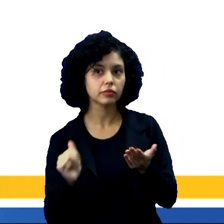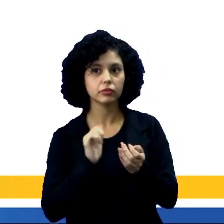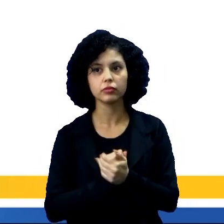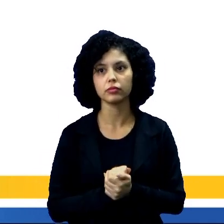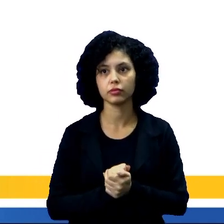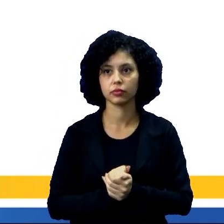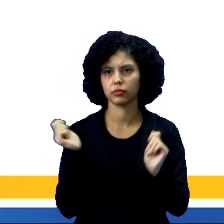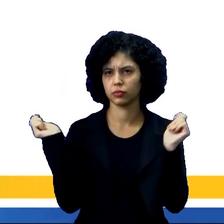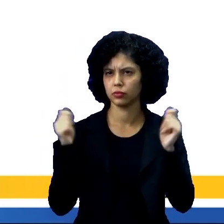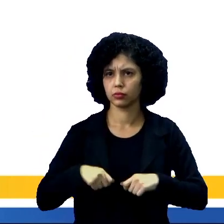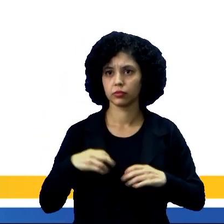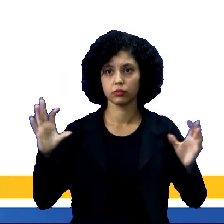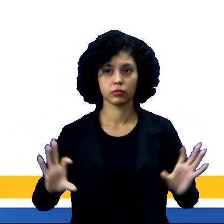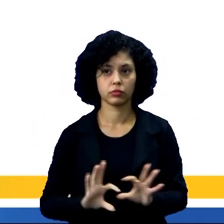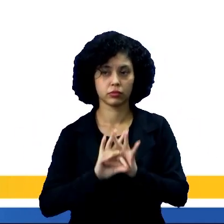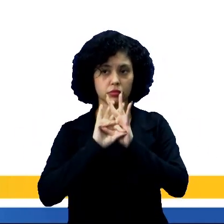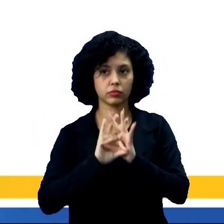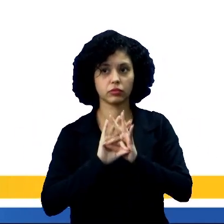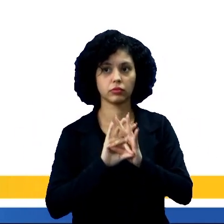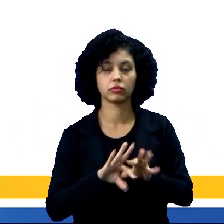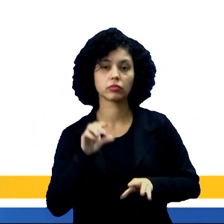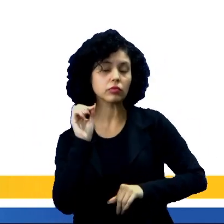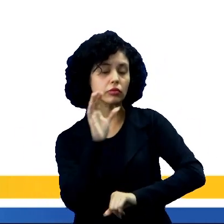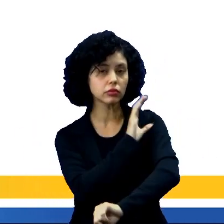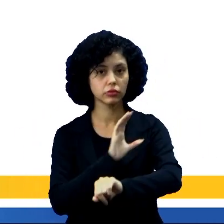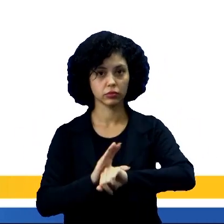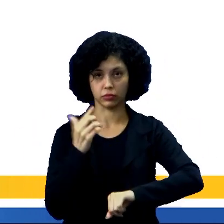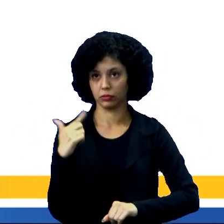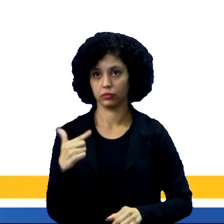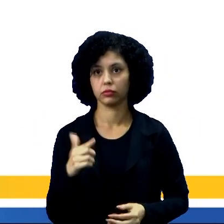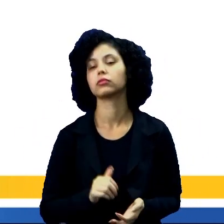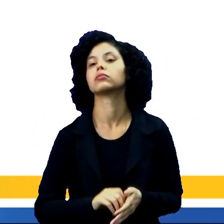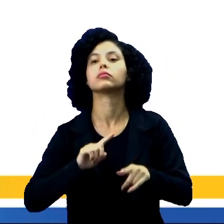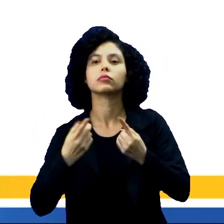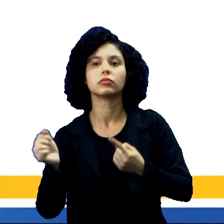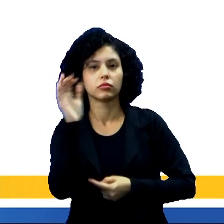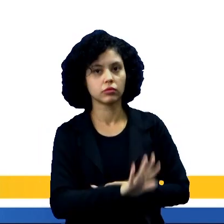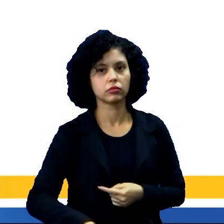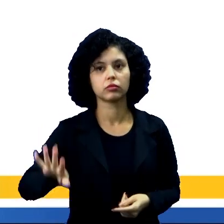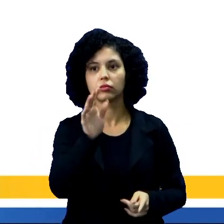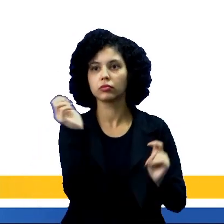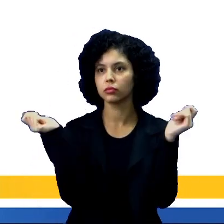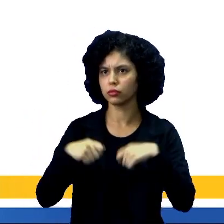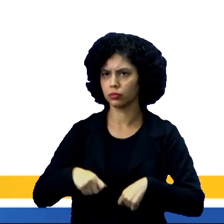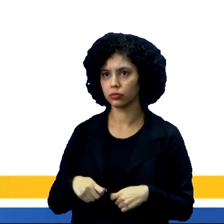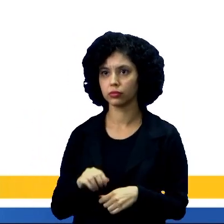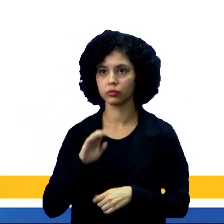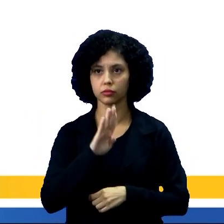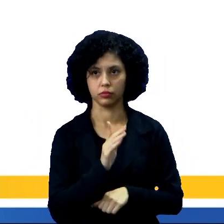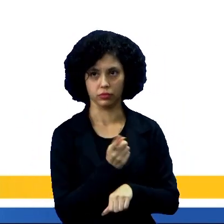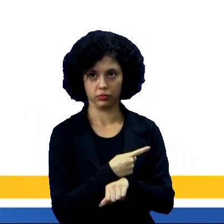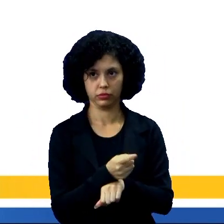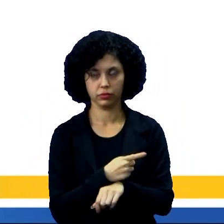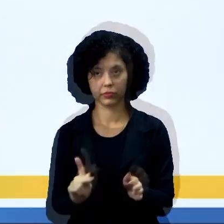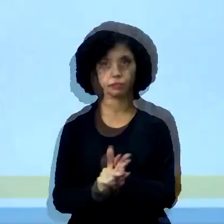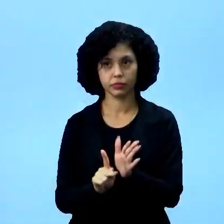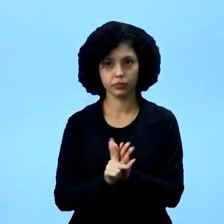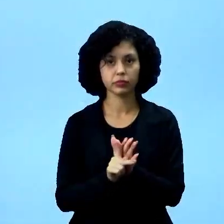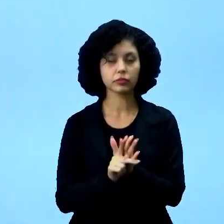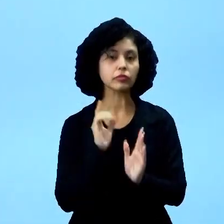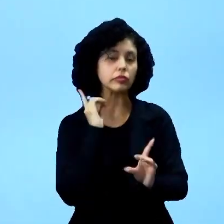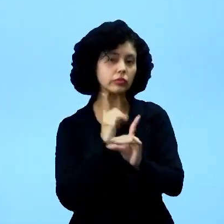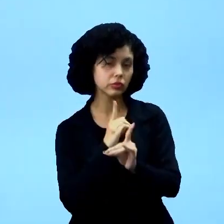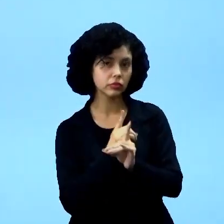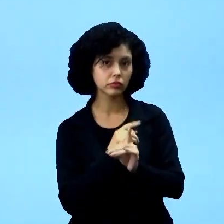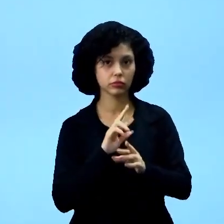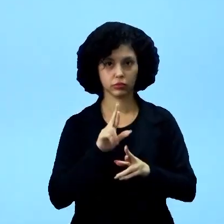inúmeras possibilidades relacionadas a ela. Fica evidente que não existe uma cultura, mas um universo de possibilidades em que o ser é a bússola para